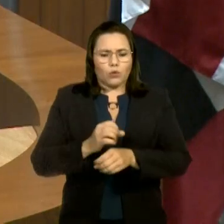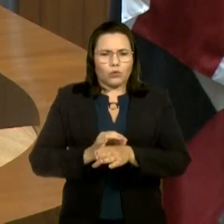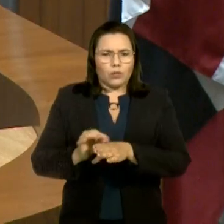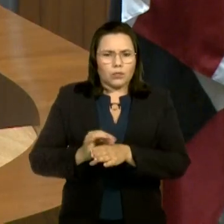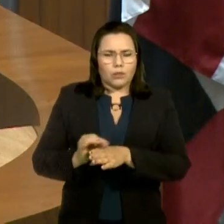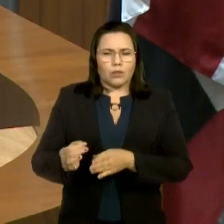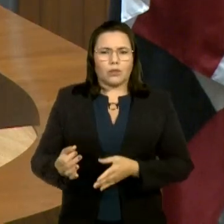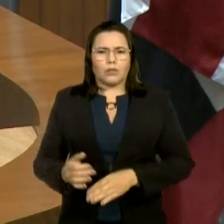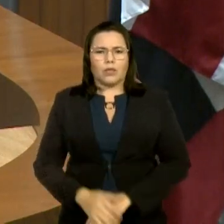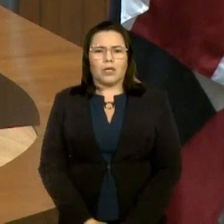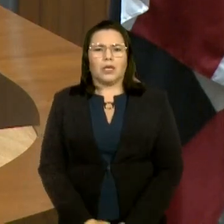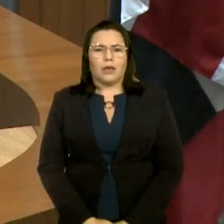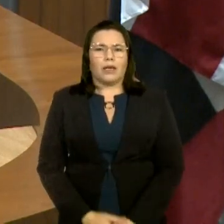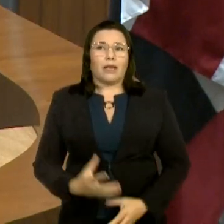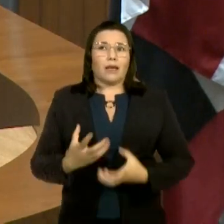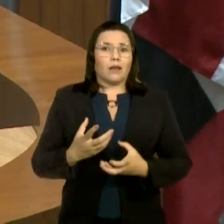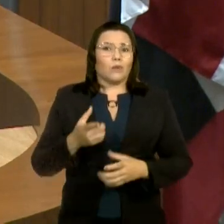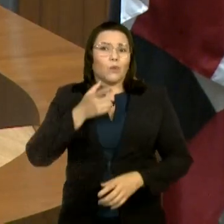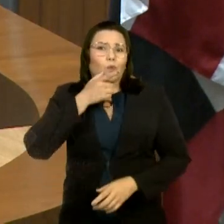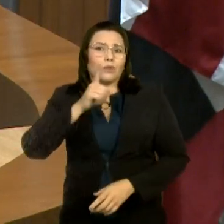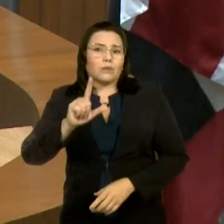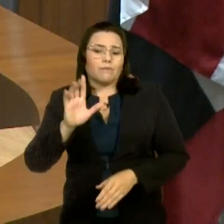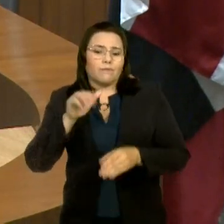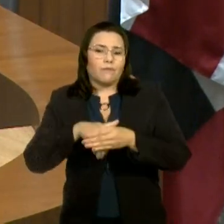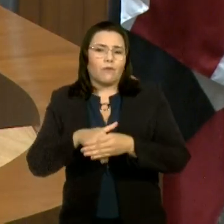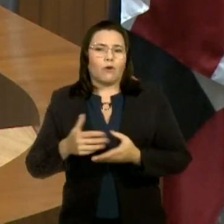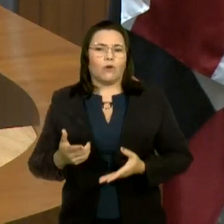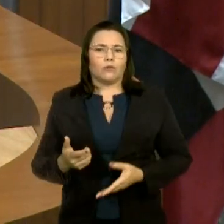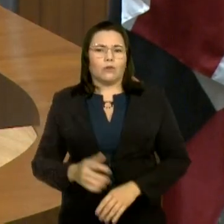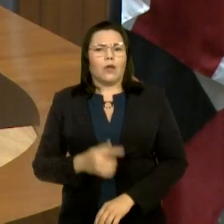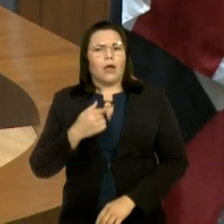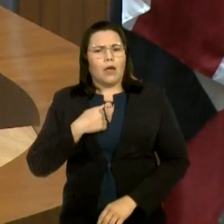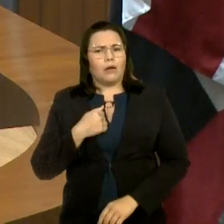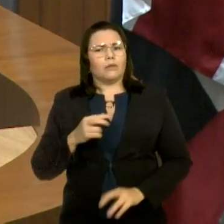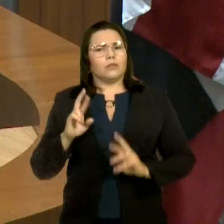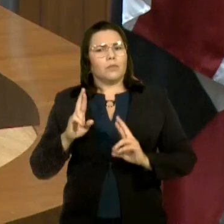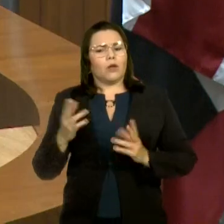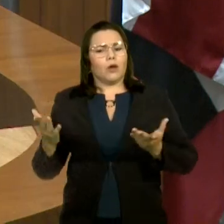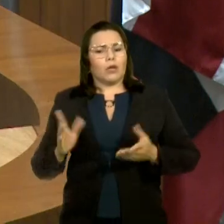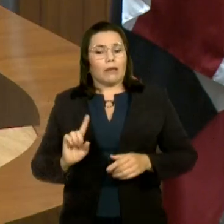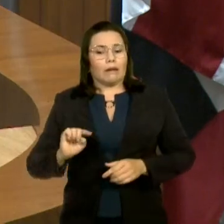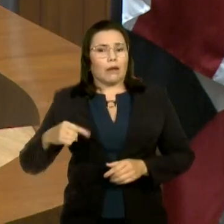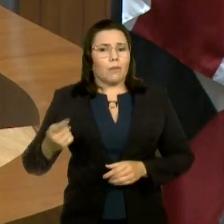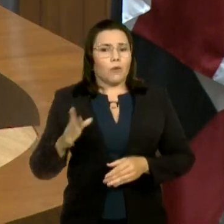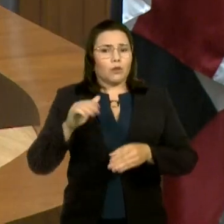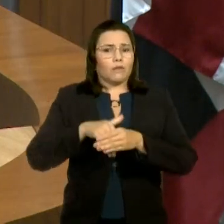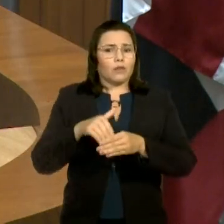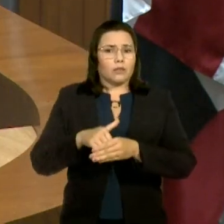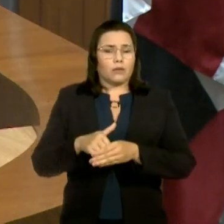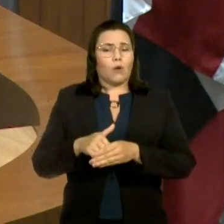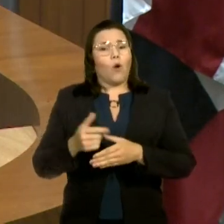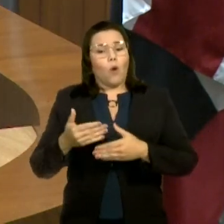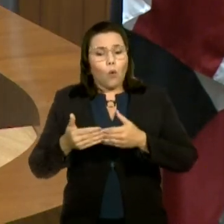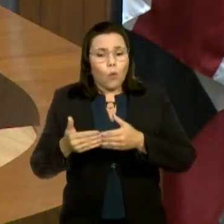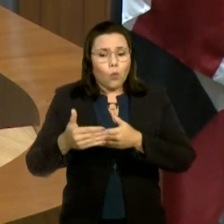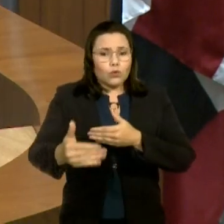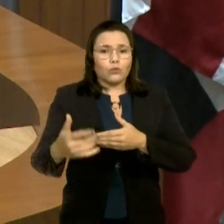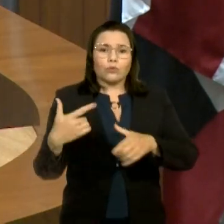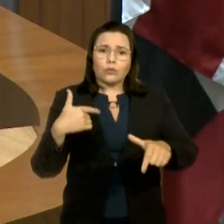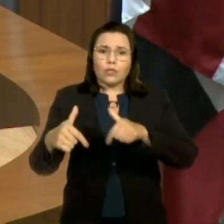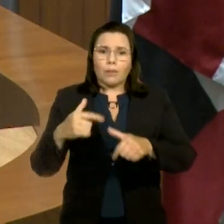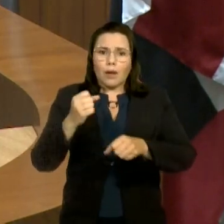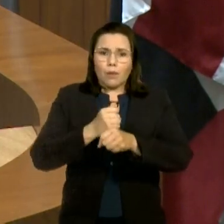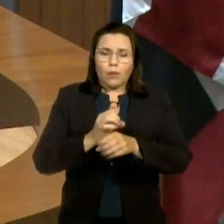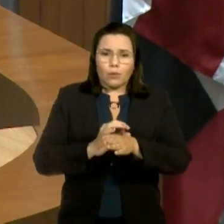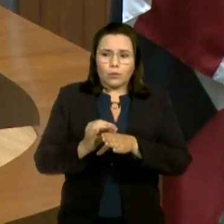escolha livremente prefeito o prefeito André Prefeito eleito André da rinet vai ter a oportunidade de Reconstruir Pinheiro contará com o